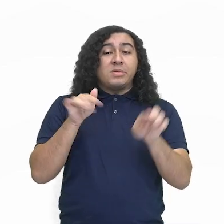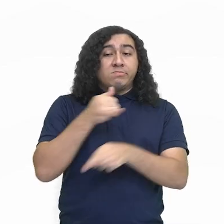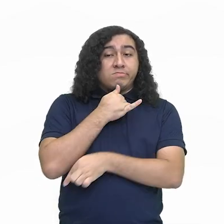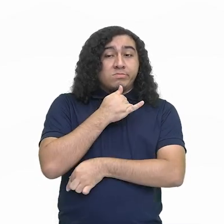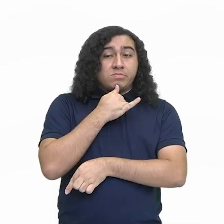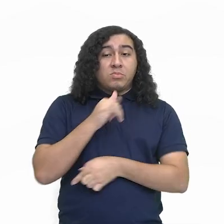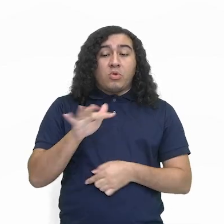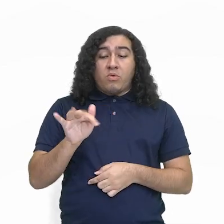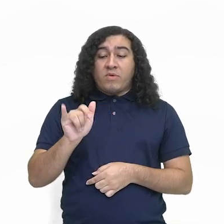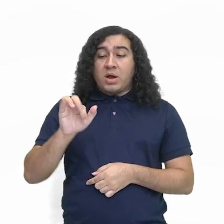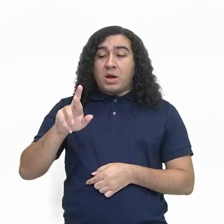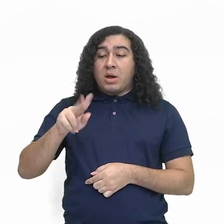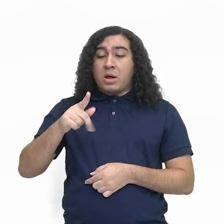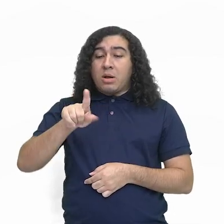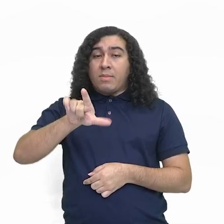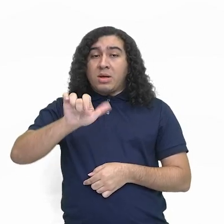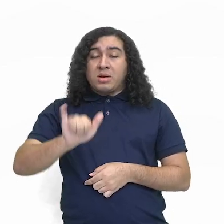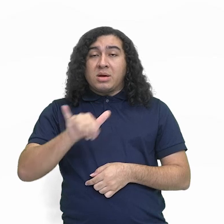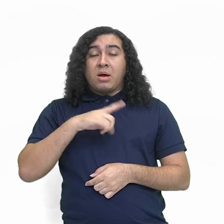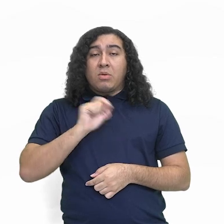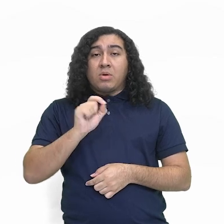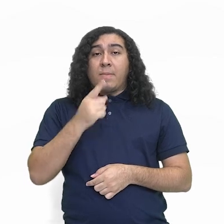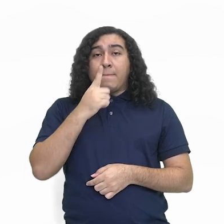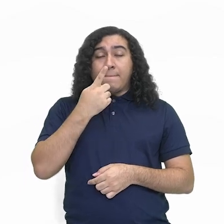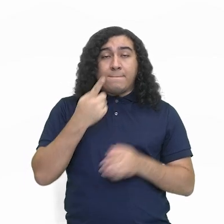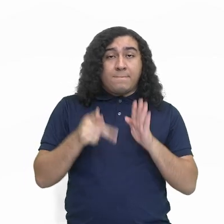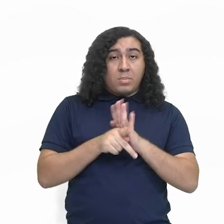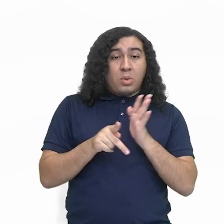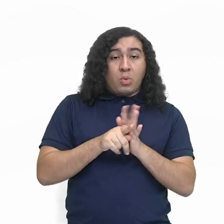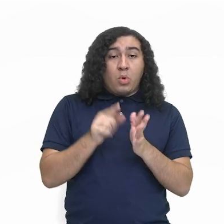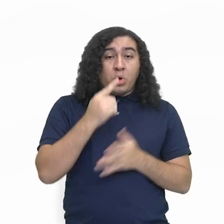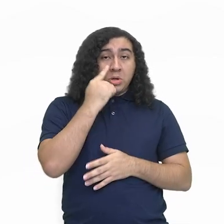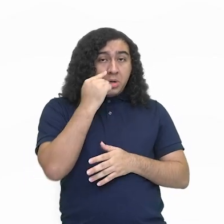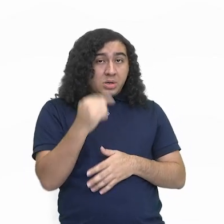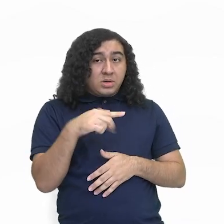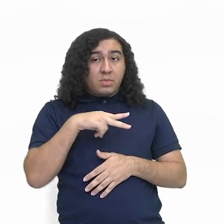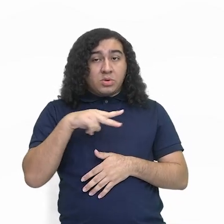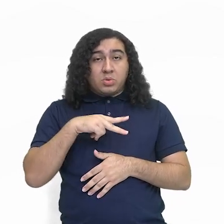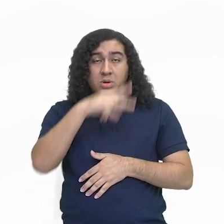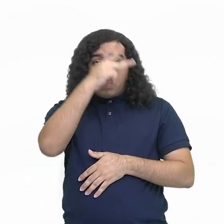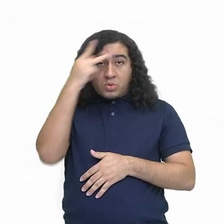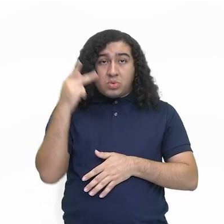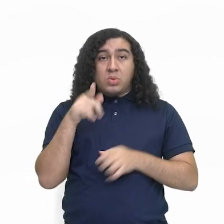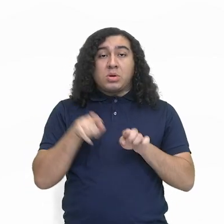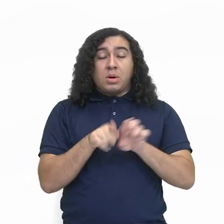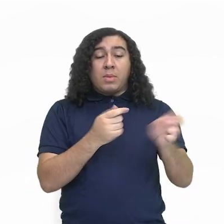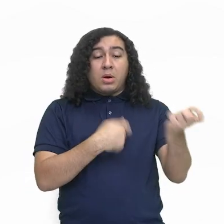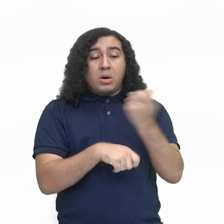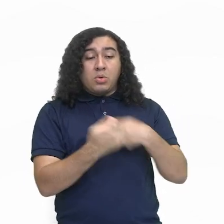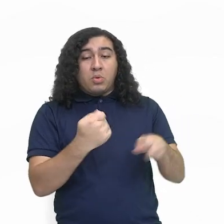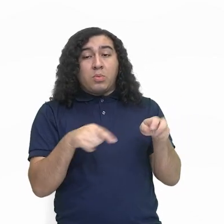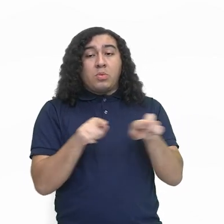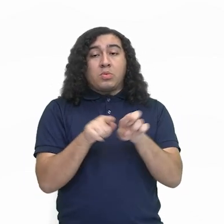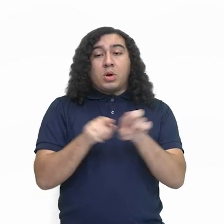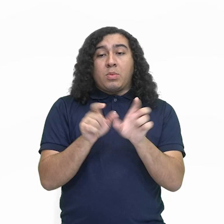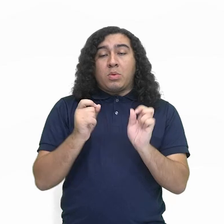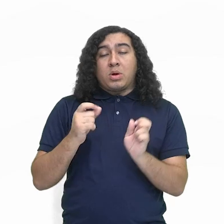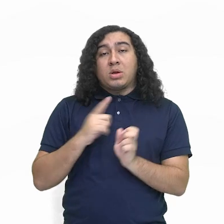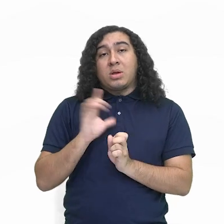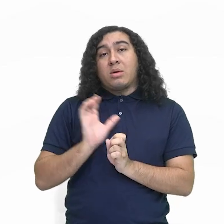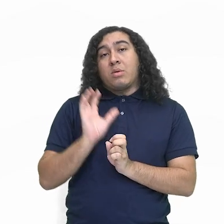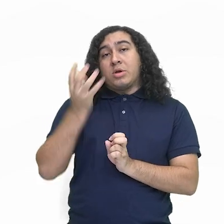infelizmente, o fair play ele é ameaçado. Por quê? Pelos interesses pessoais, comerciais e situações que